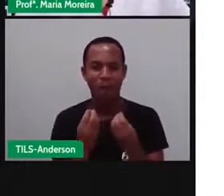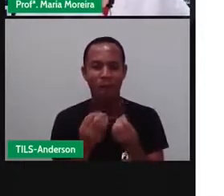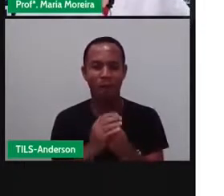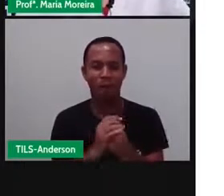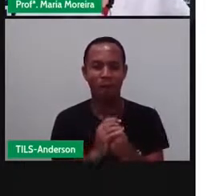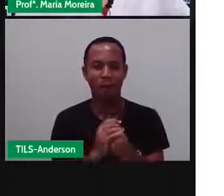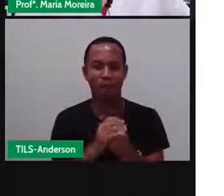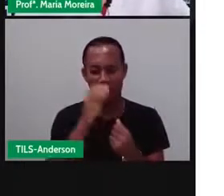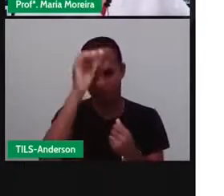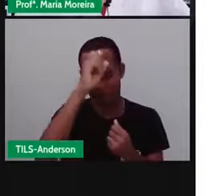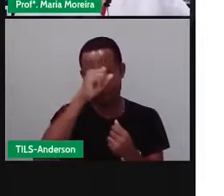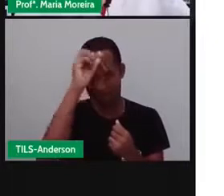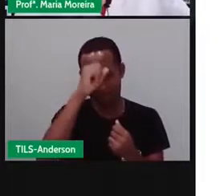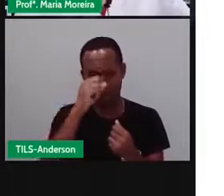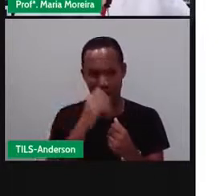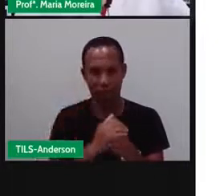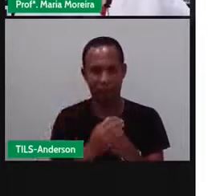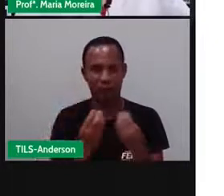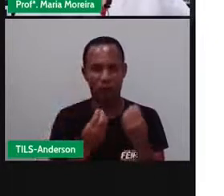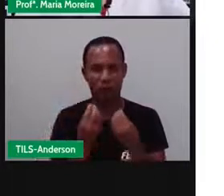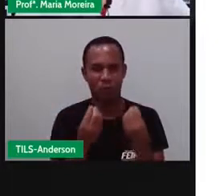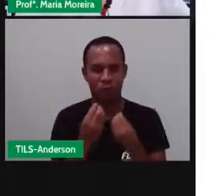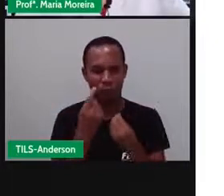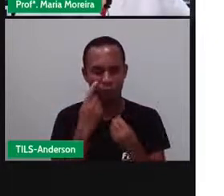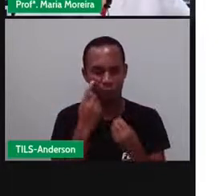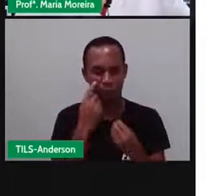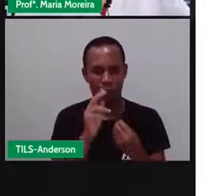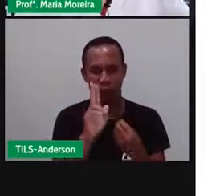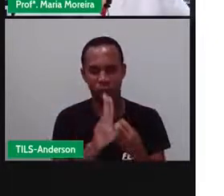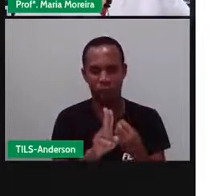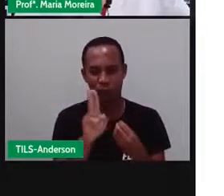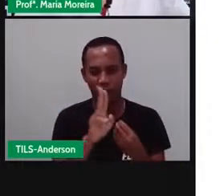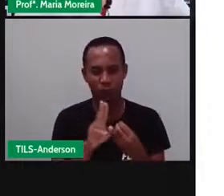então aprender uma receita, Anderson, usando milho?